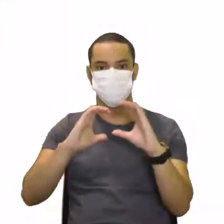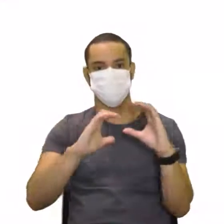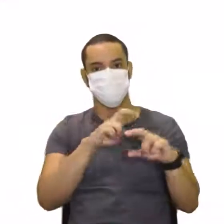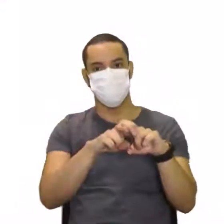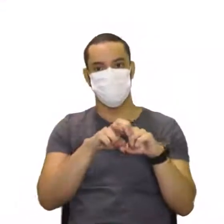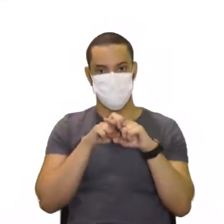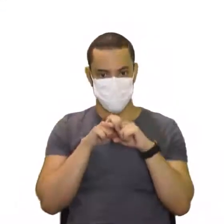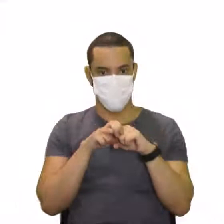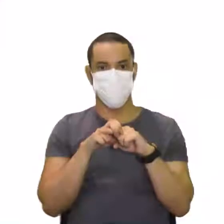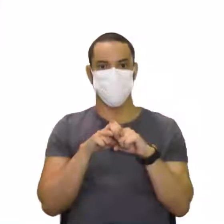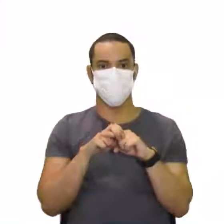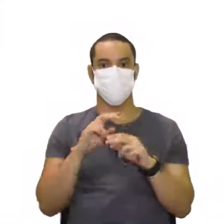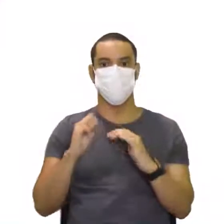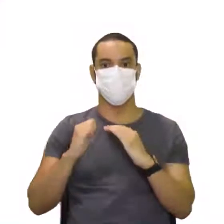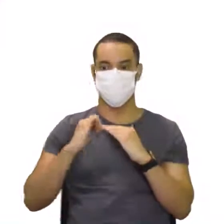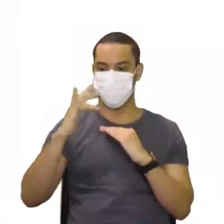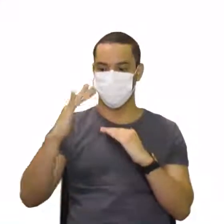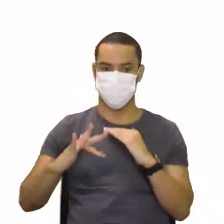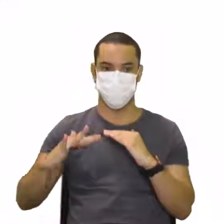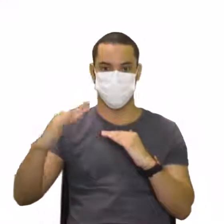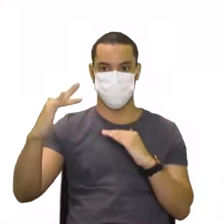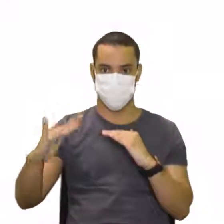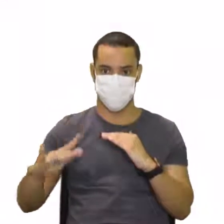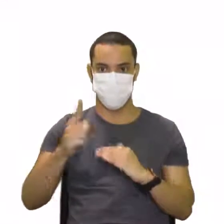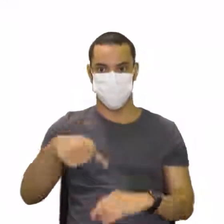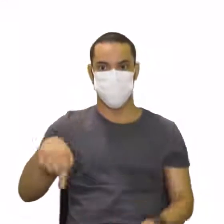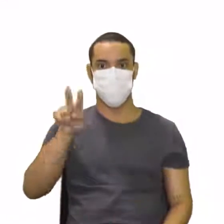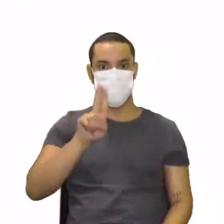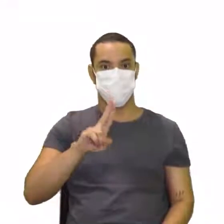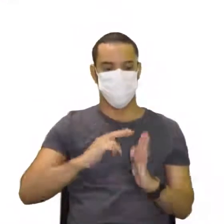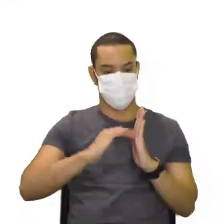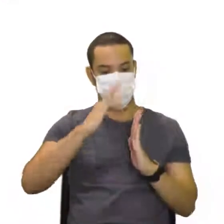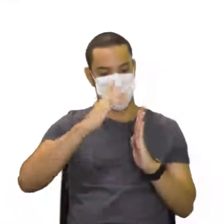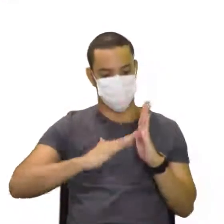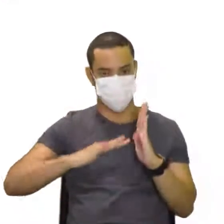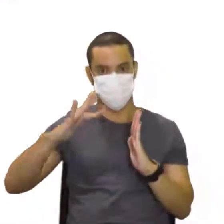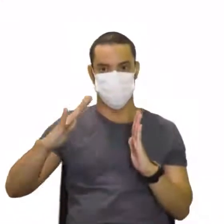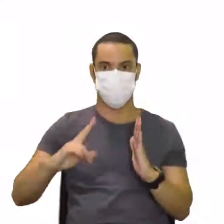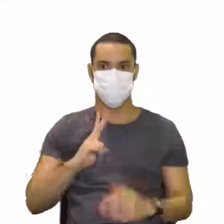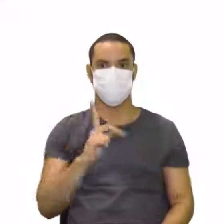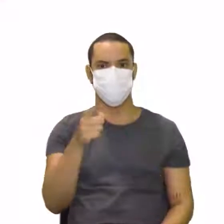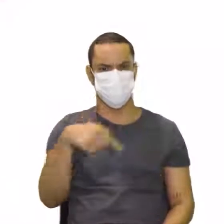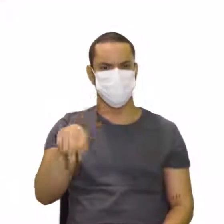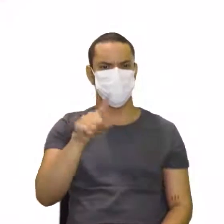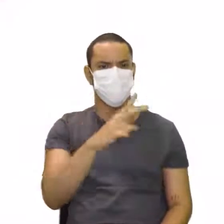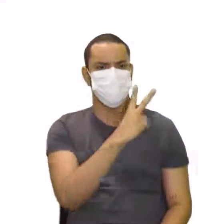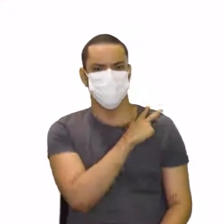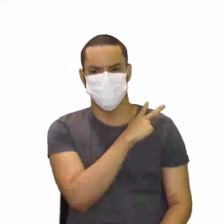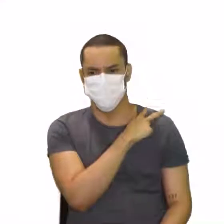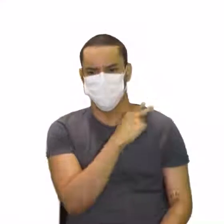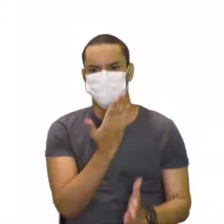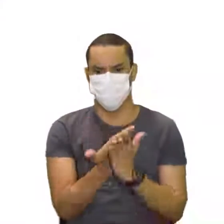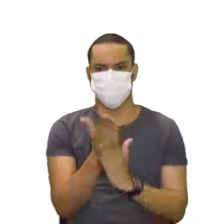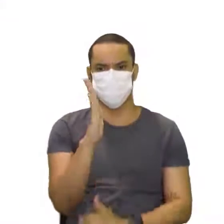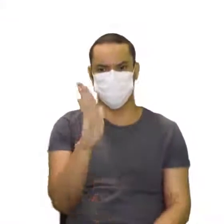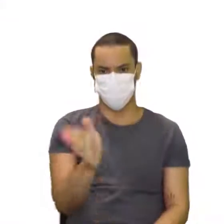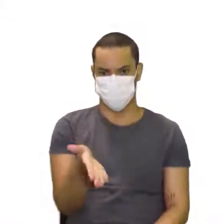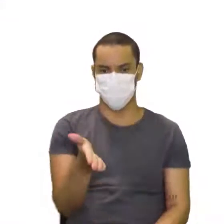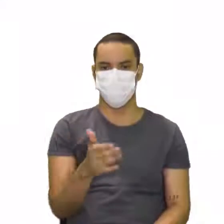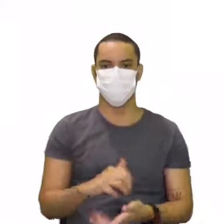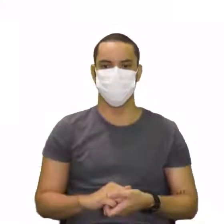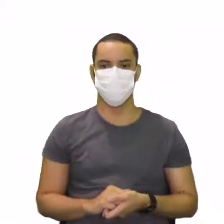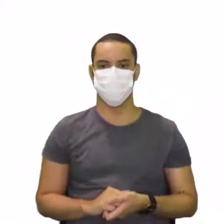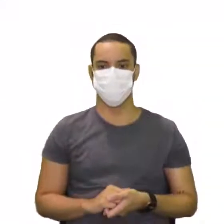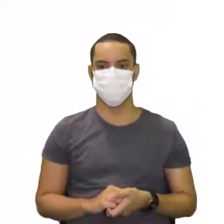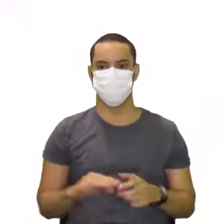da ressonância, tá? Questão que você está trabalhando em ondas, isso a gente viu lá no segundo ano, né? Em ondas aí, e a